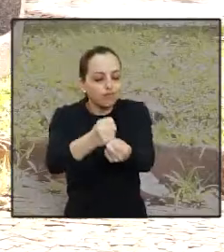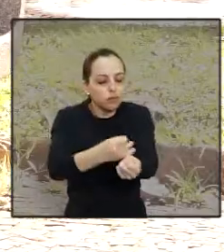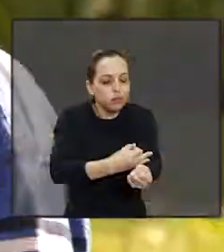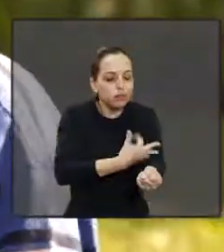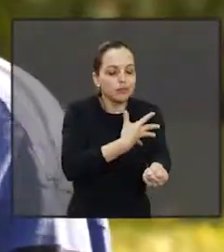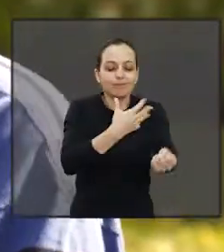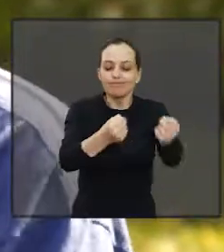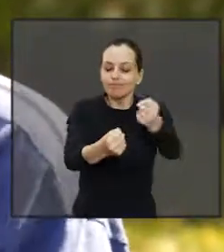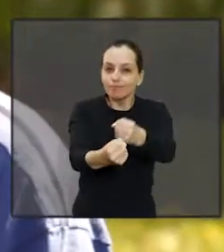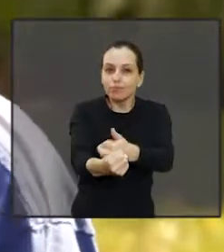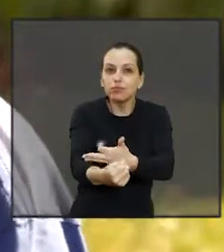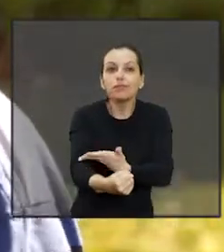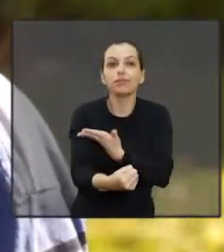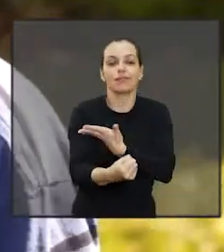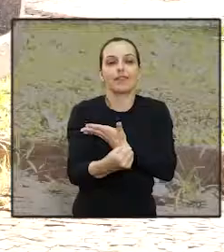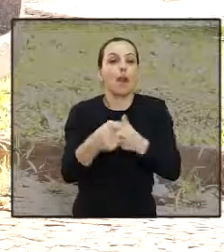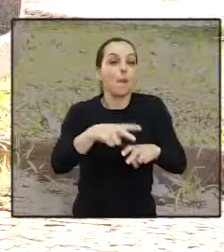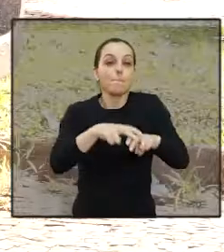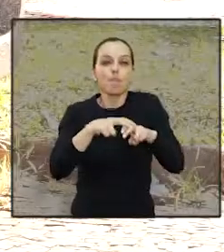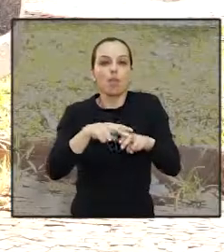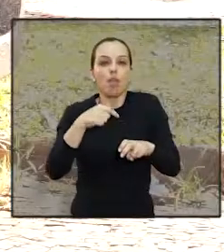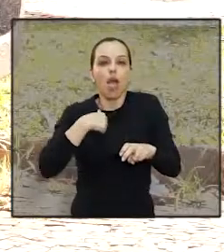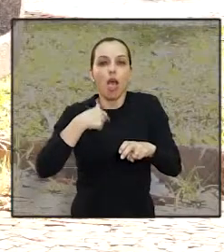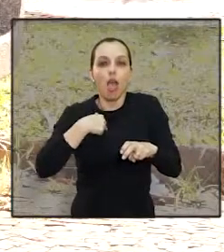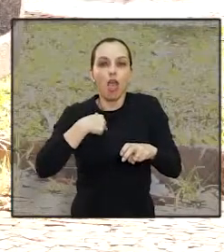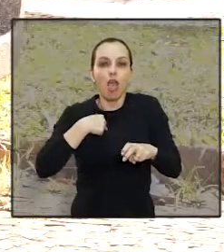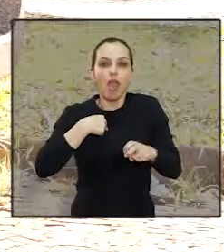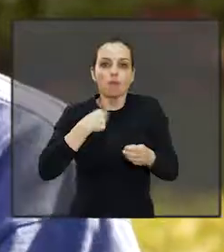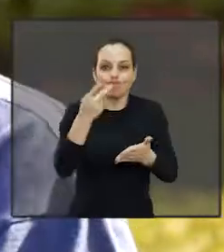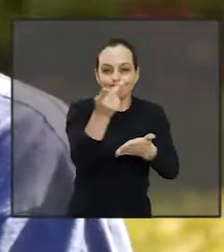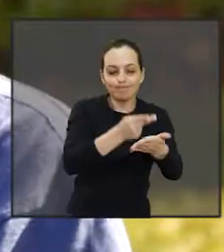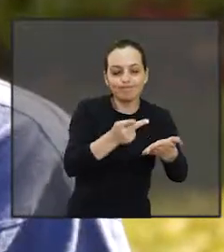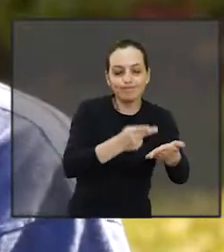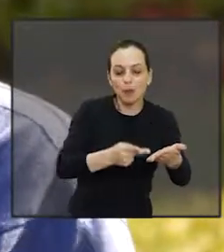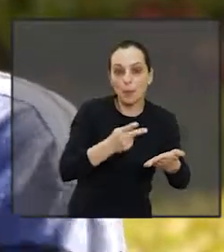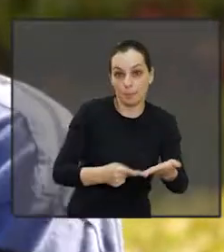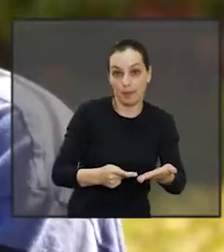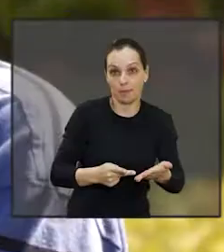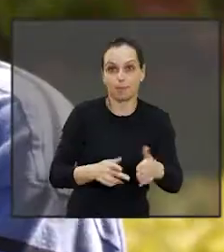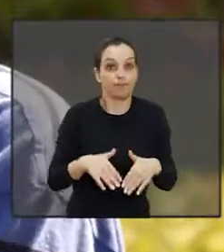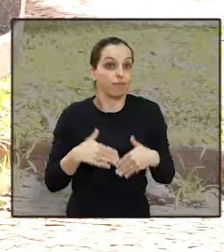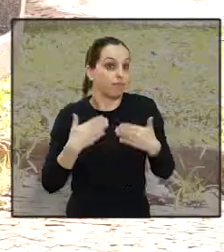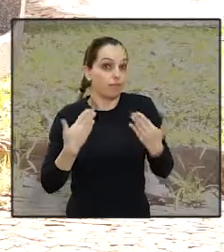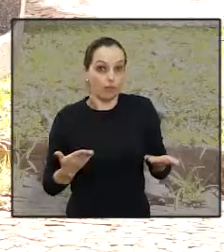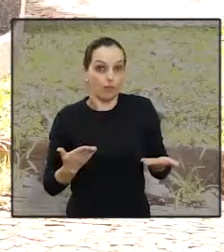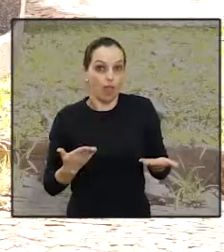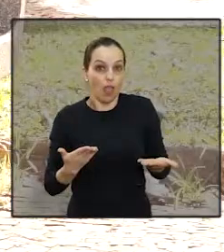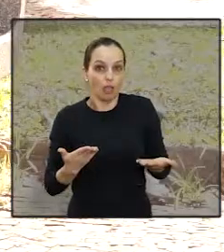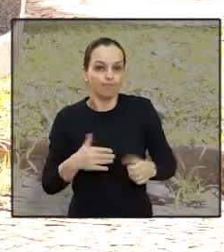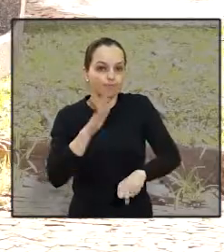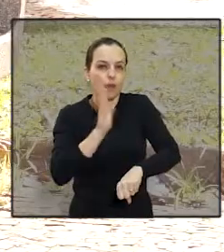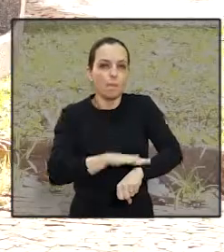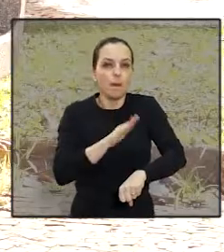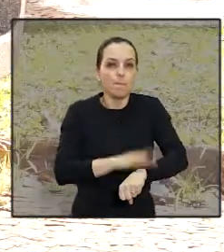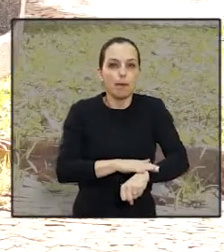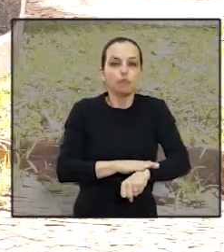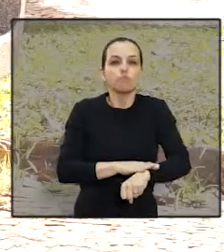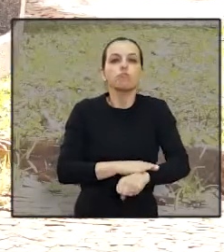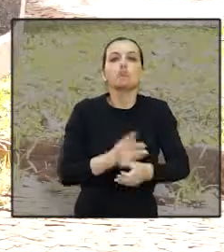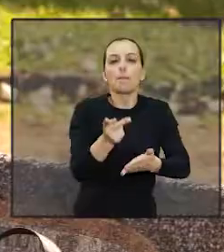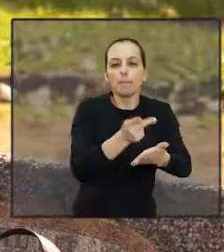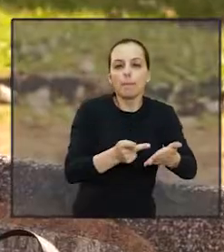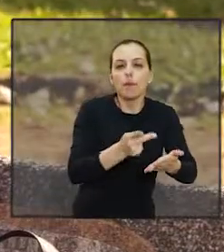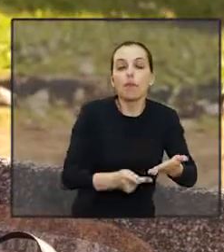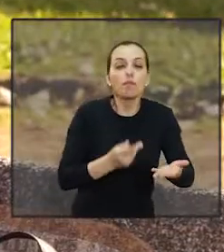pouco, porque aí carimbou, né? Isso me fez ser poeta. Então esse é um momento da